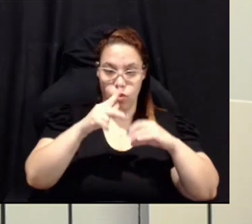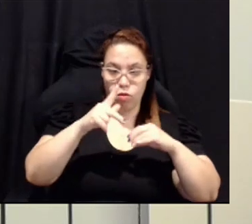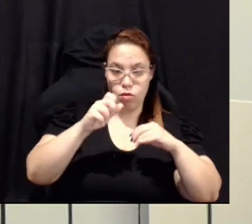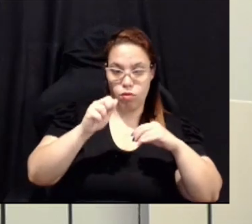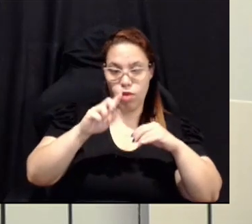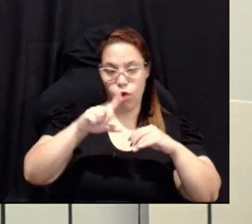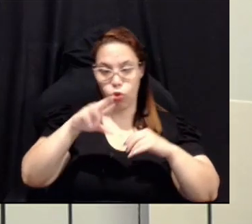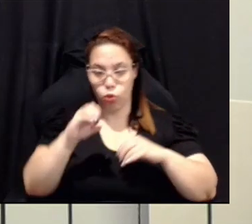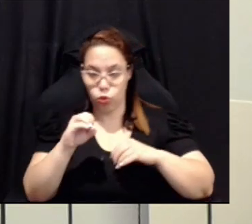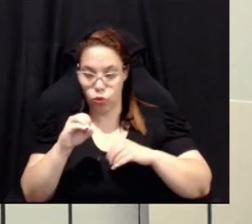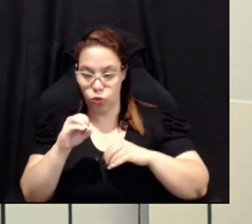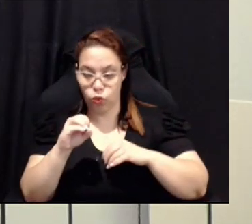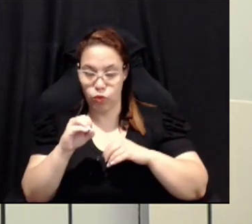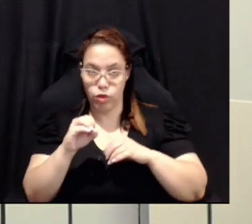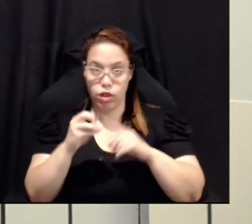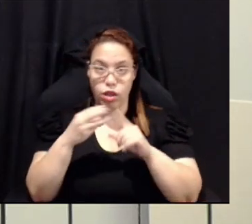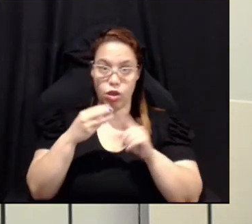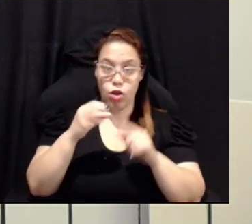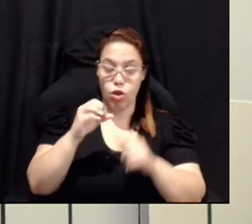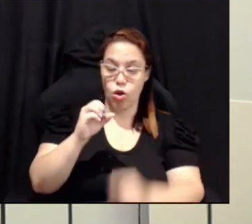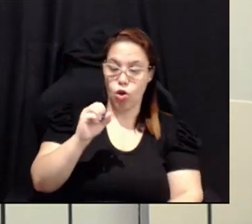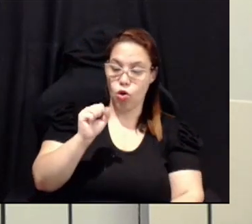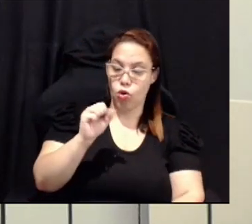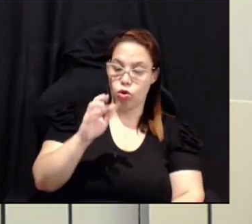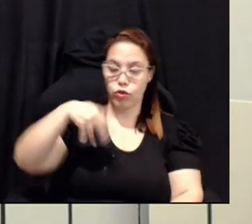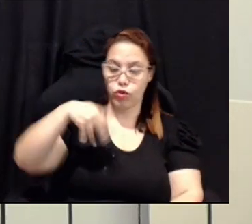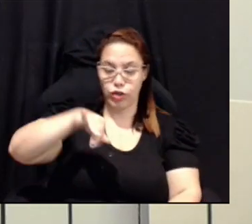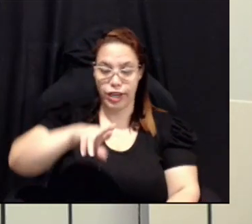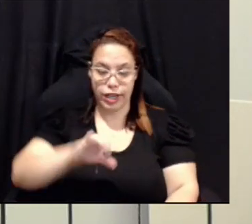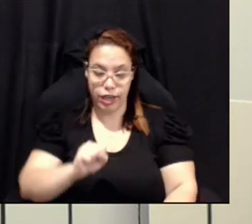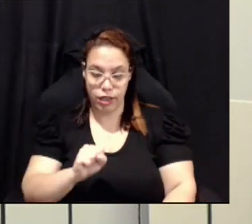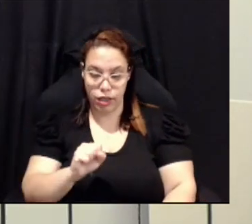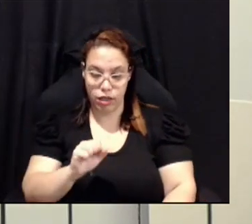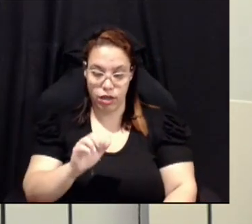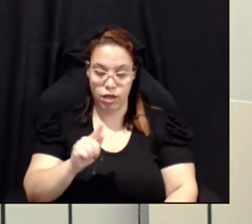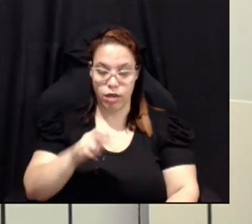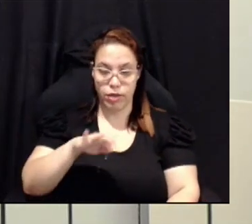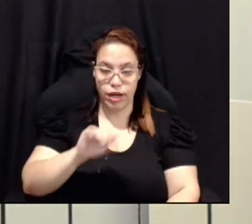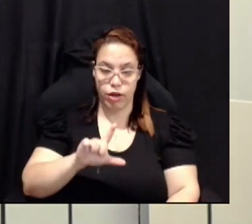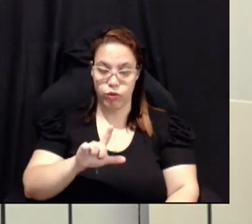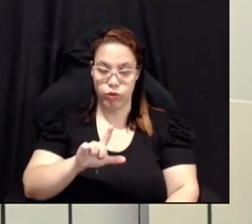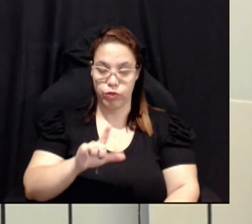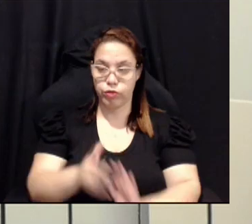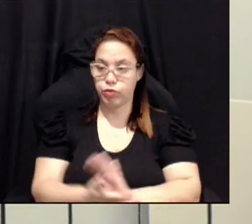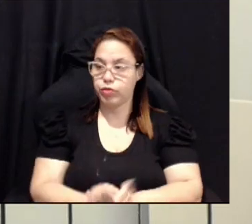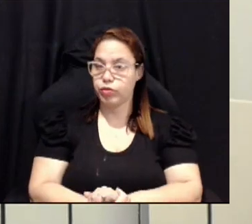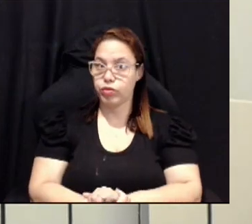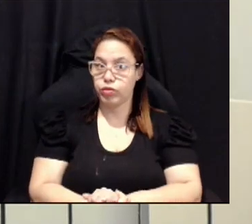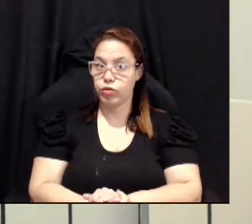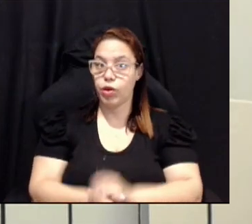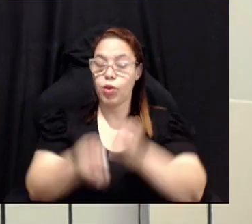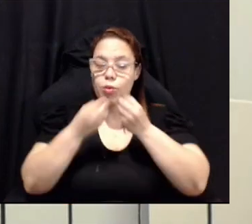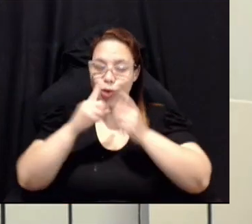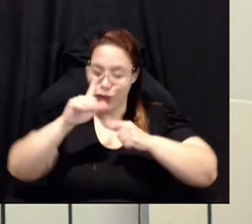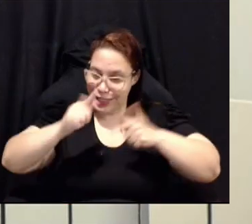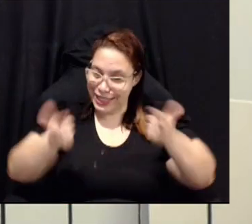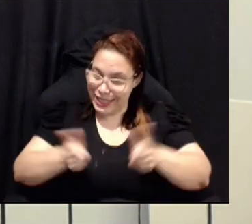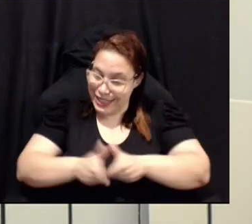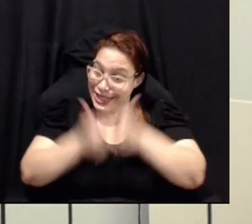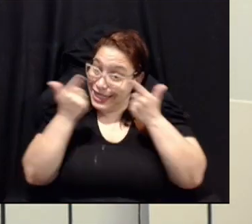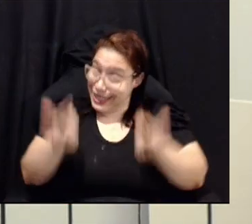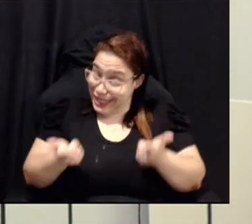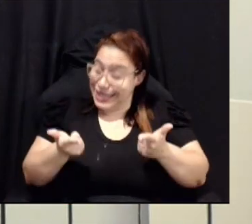e Os Funerais da Mamãe Grande, de Gabriel Garcia Marques. Boa sorte desde já a todos